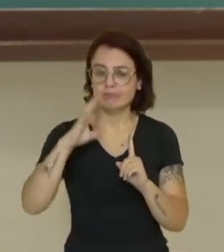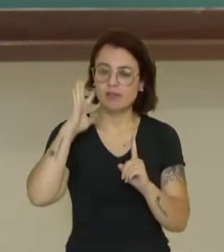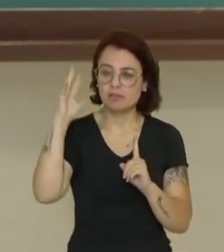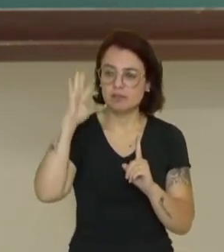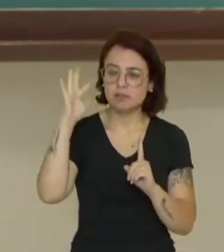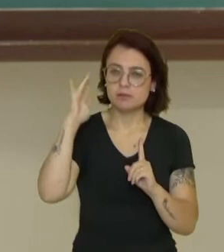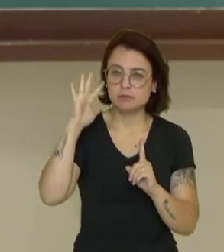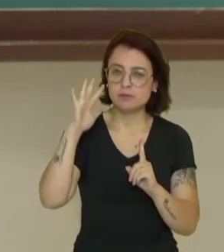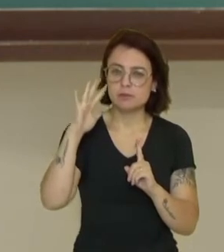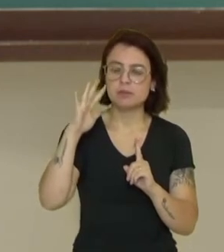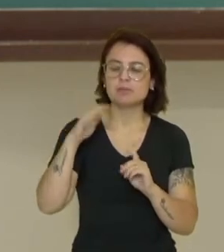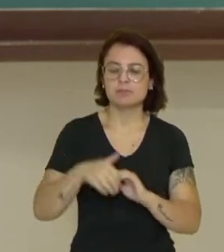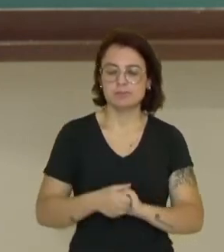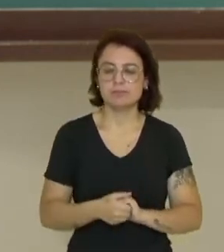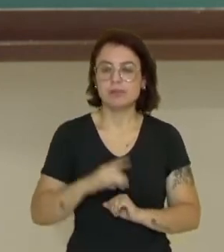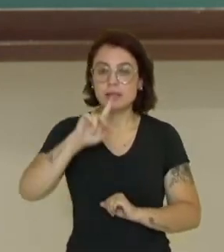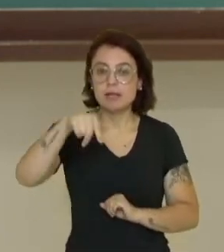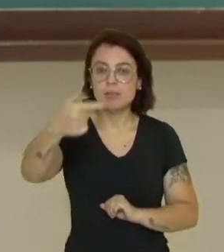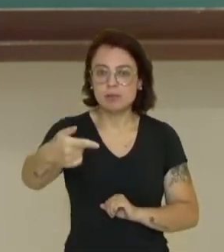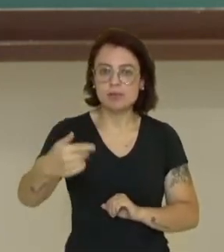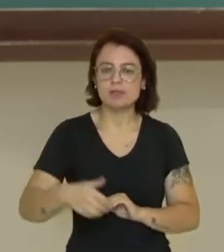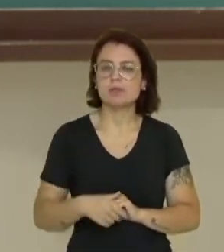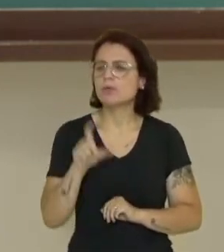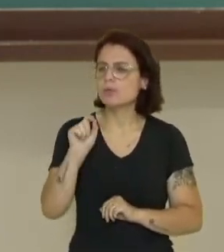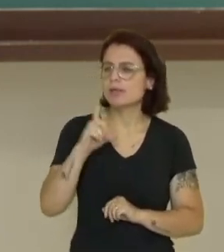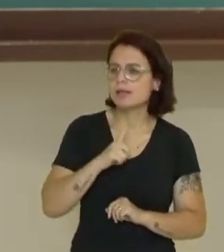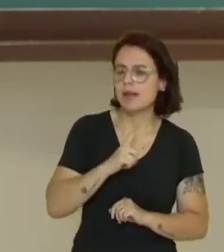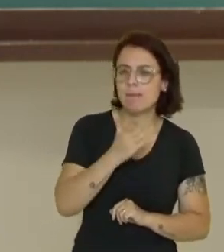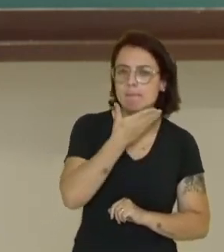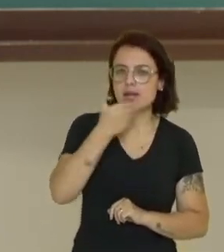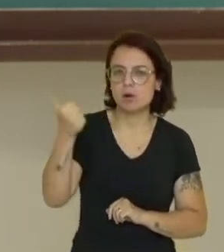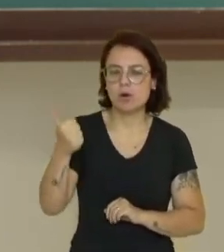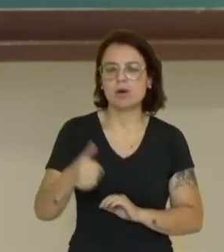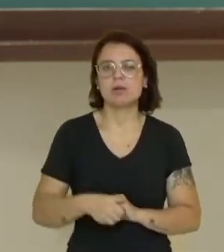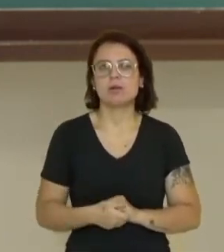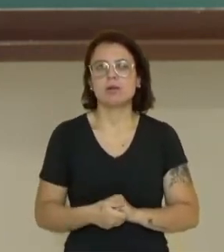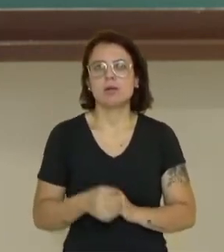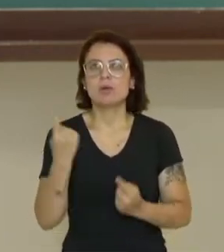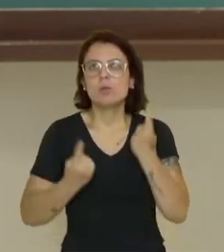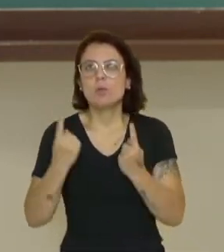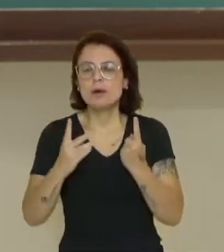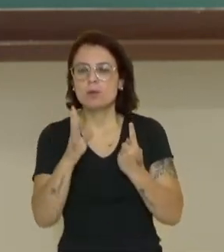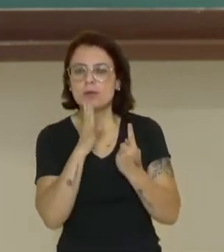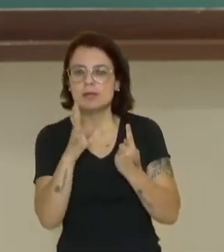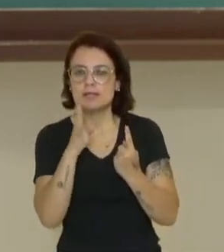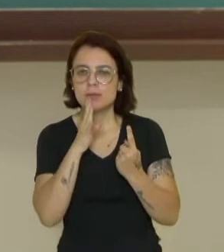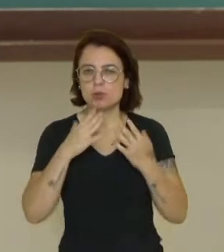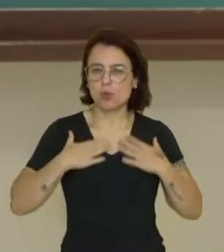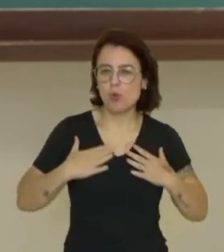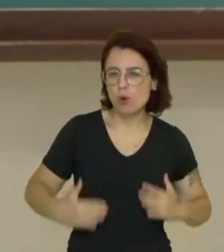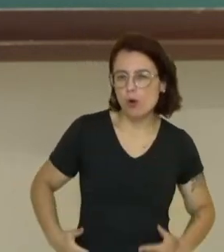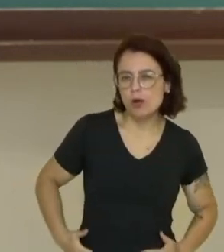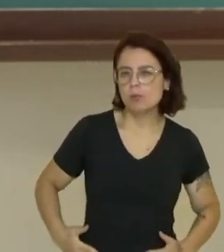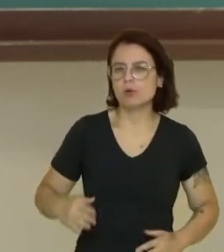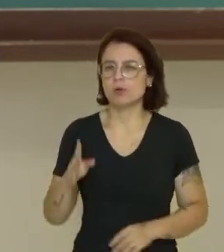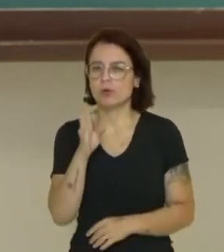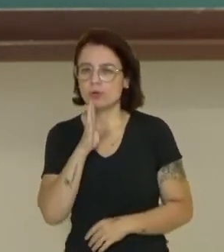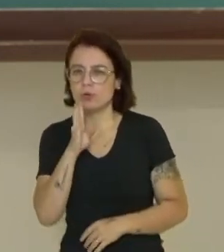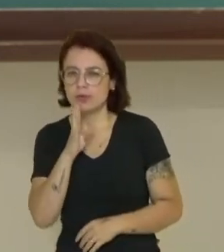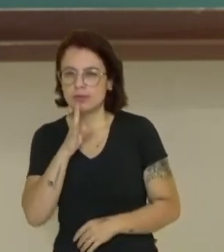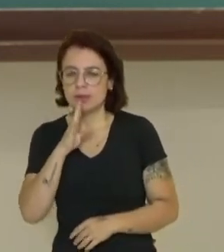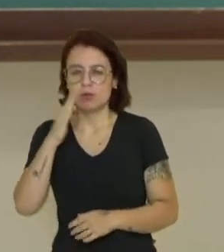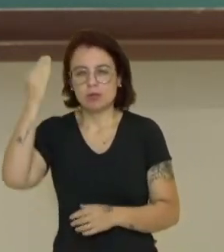filósofos depois disso, né? O que é melhor, né? Da onde que vem o conhecimento? Vem do corpo, vem da alma.